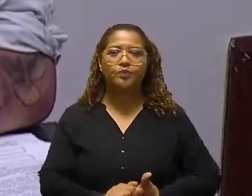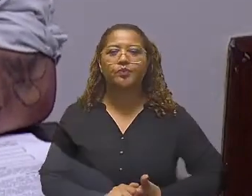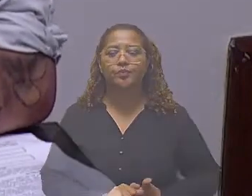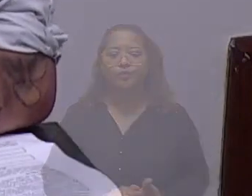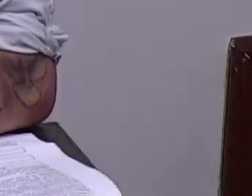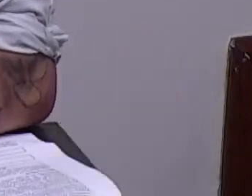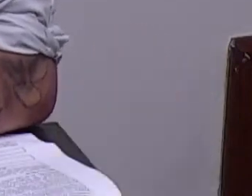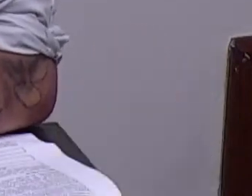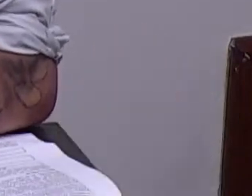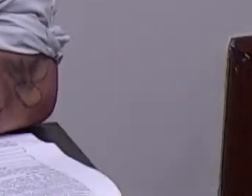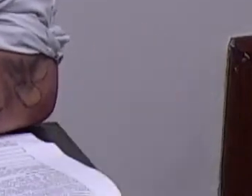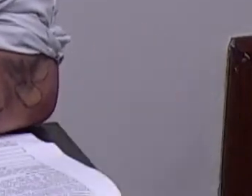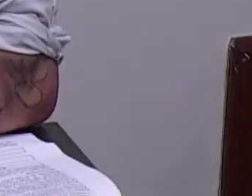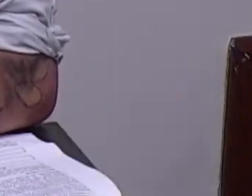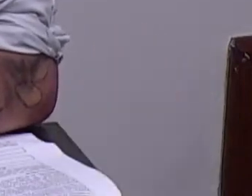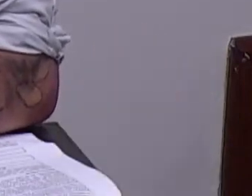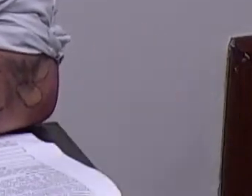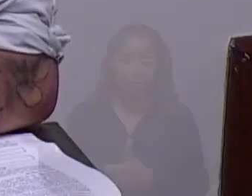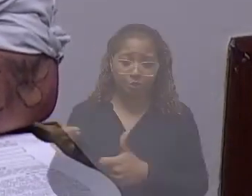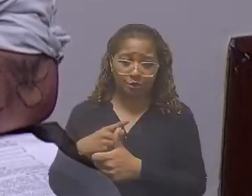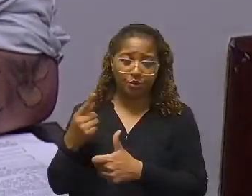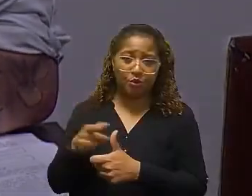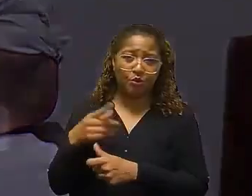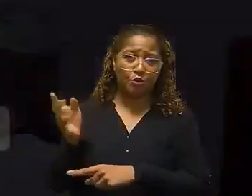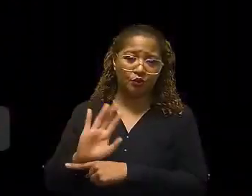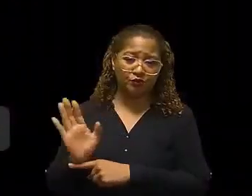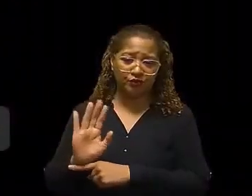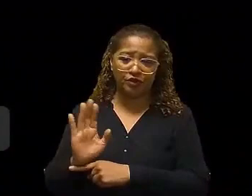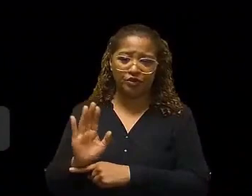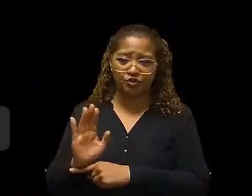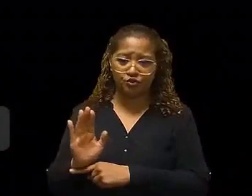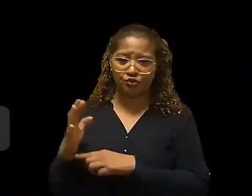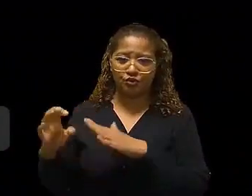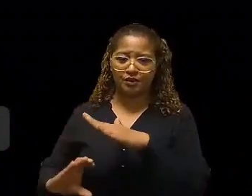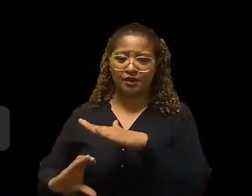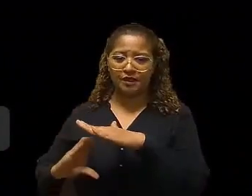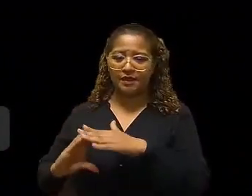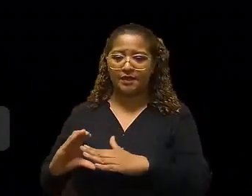Se puder colocar o áudio. É o outro vídeo da Kazan.